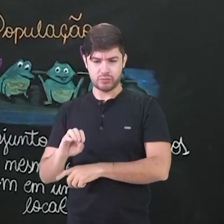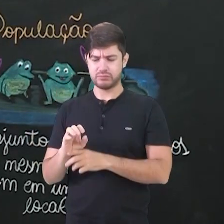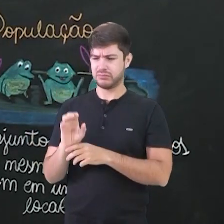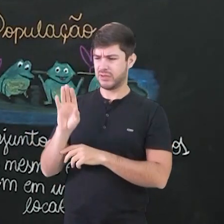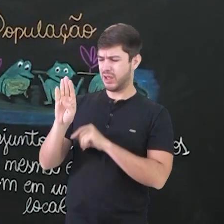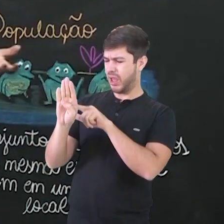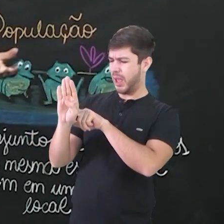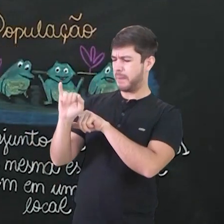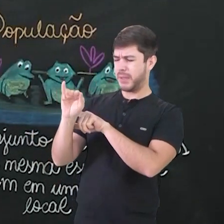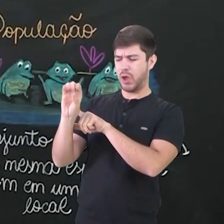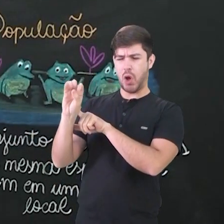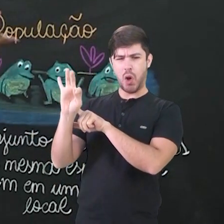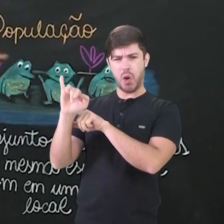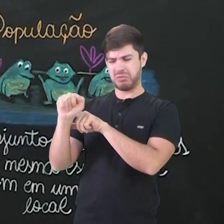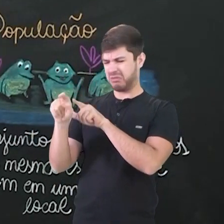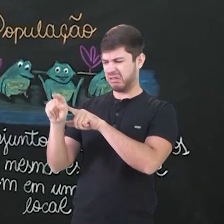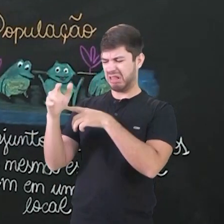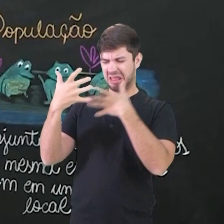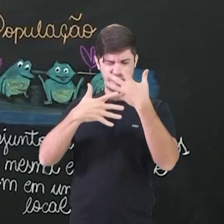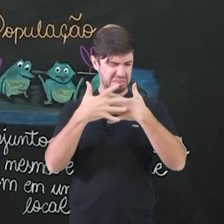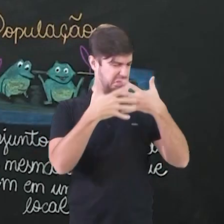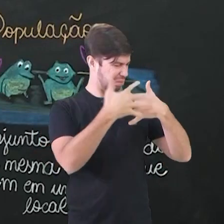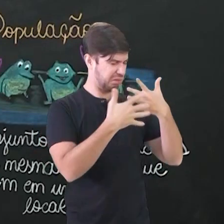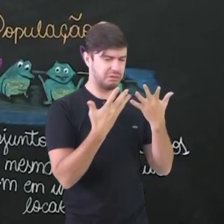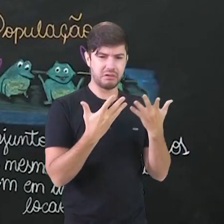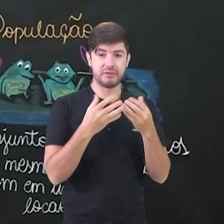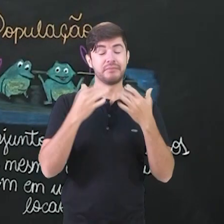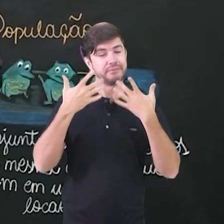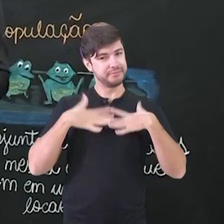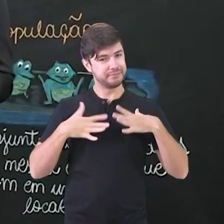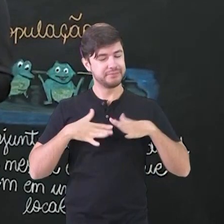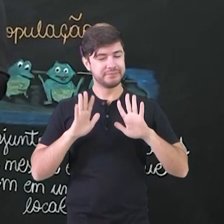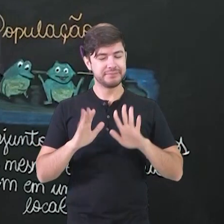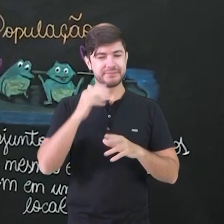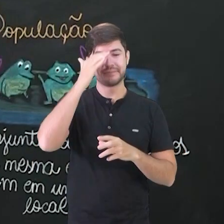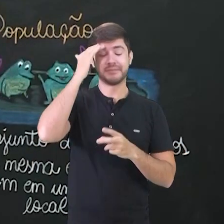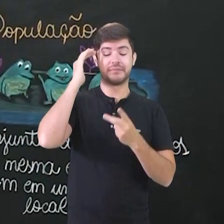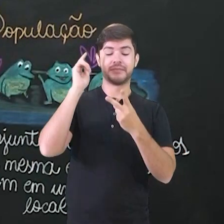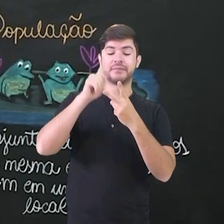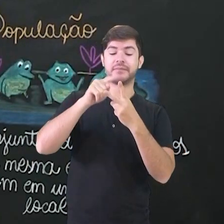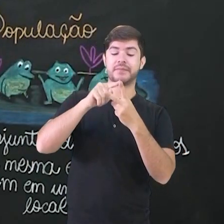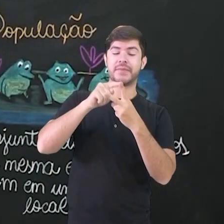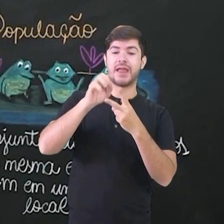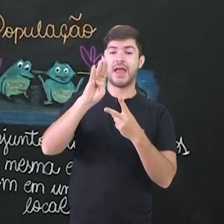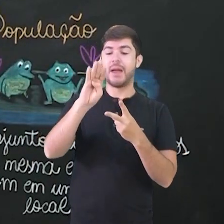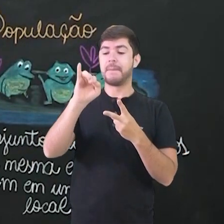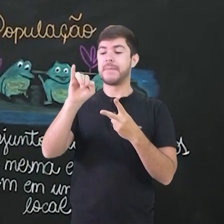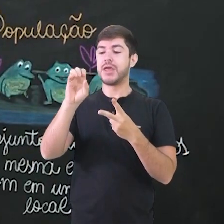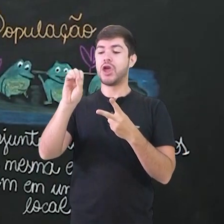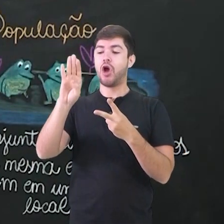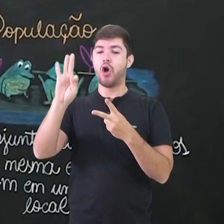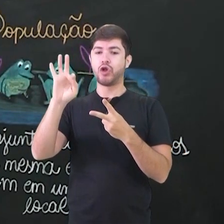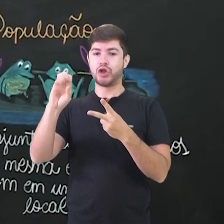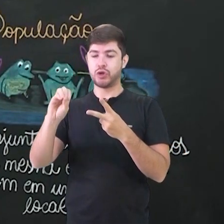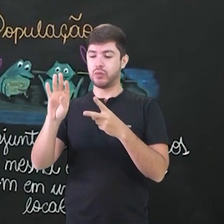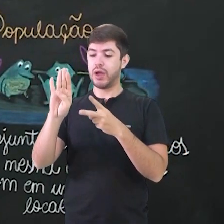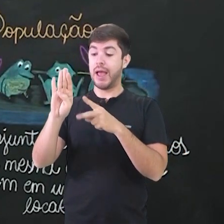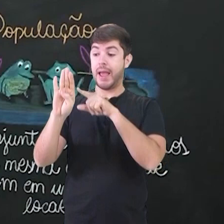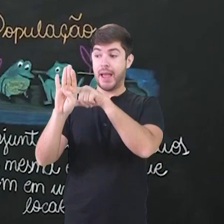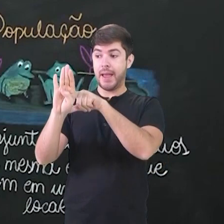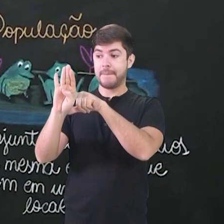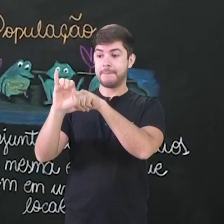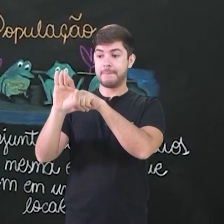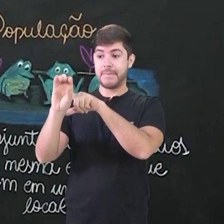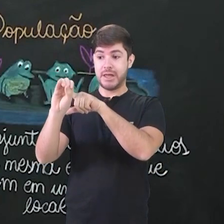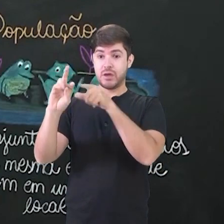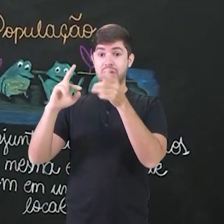isso? Bióticos e abióticos? Que coisa confusa é essa? Vamos lá. Fatores bióticos. Bio significa